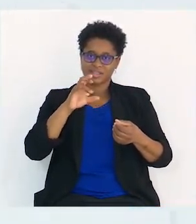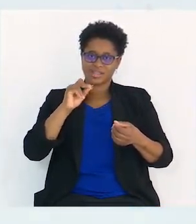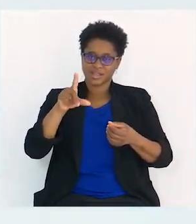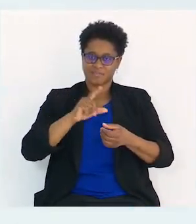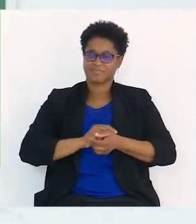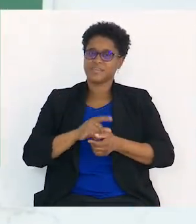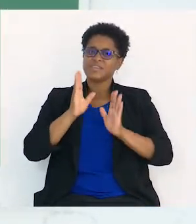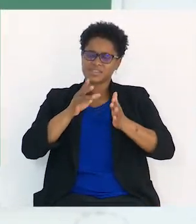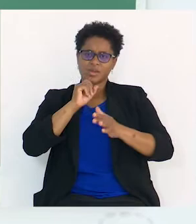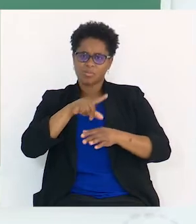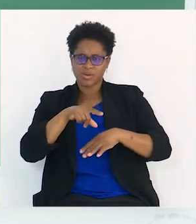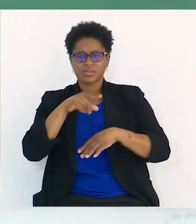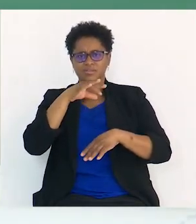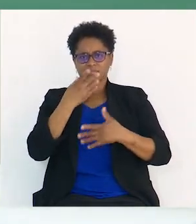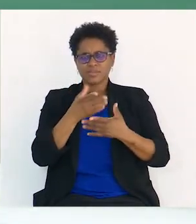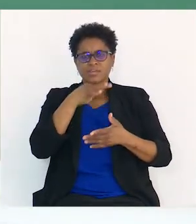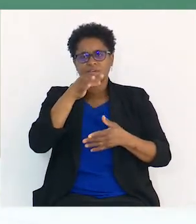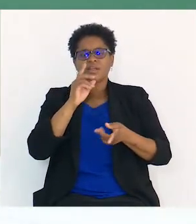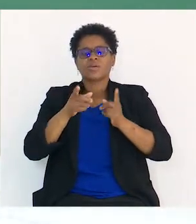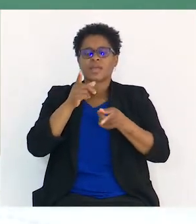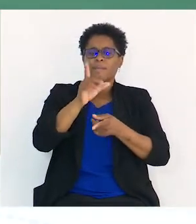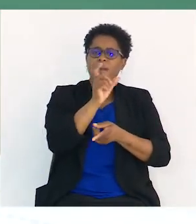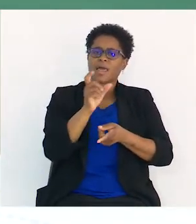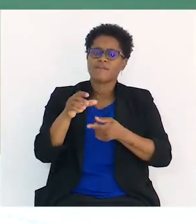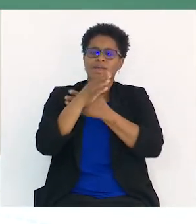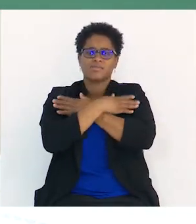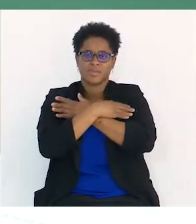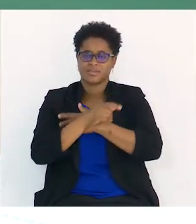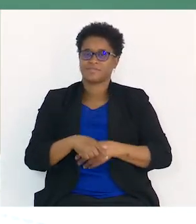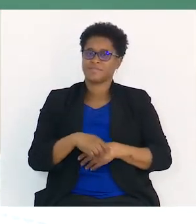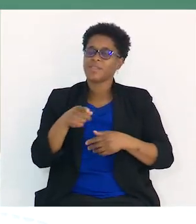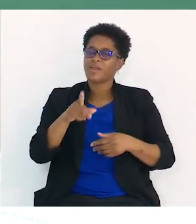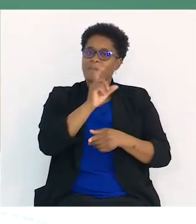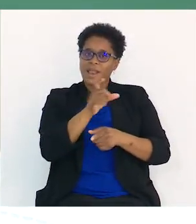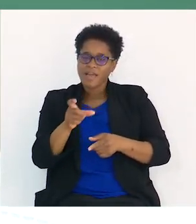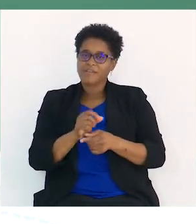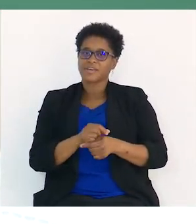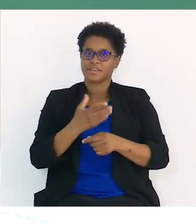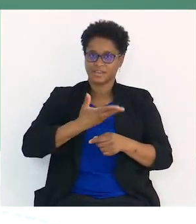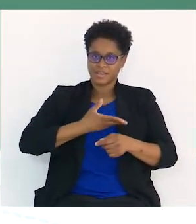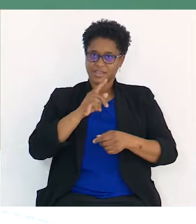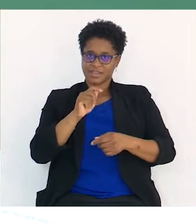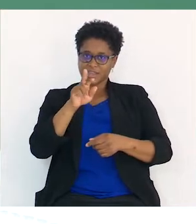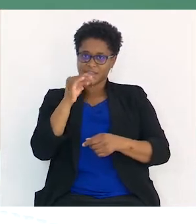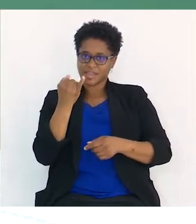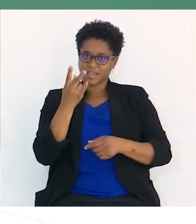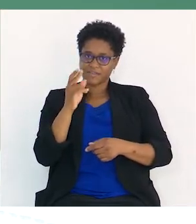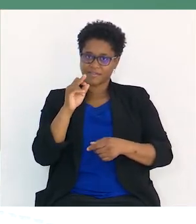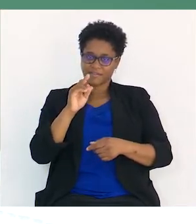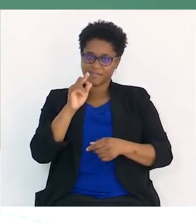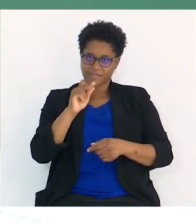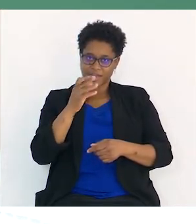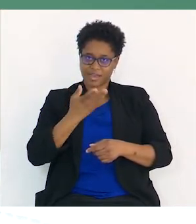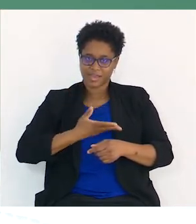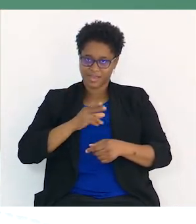podes classificar a palavra amigo. Então a palavra amigo é uma palavra derivada, porque já sabes que esta é